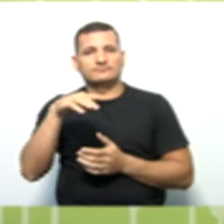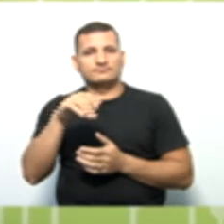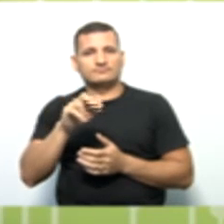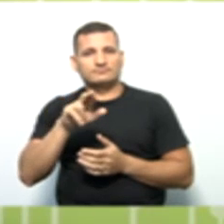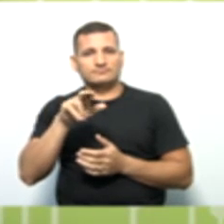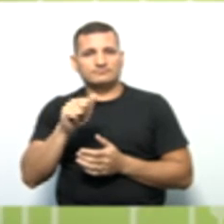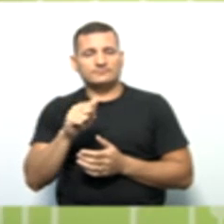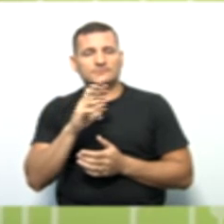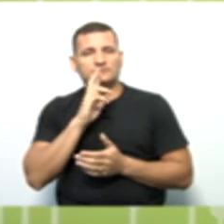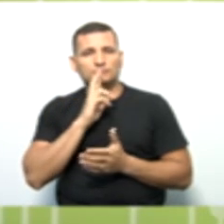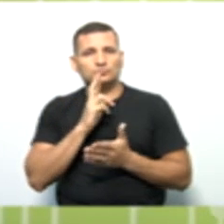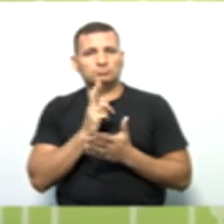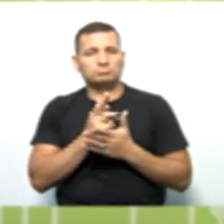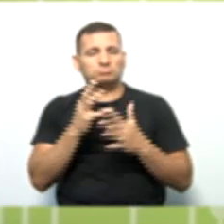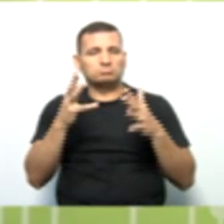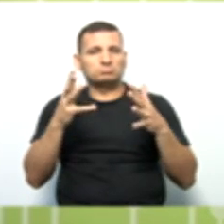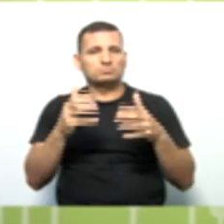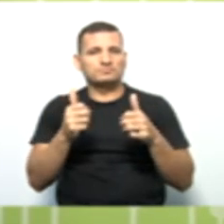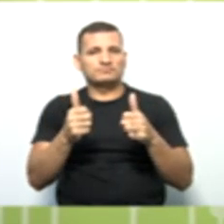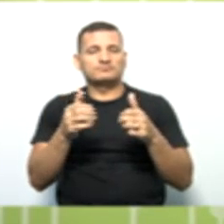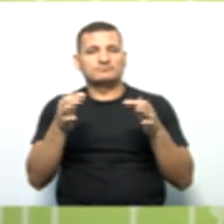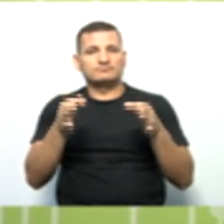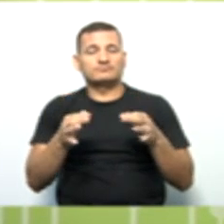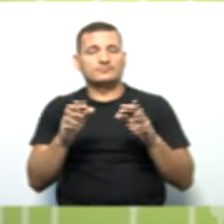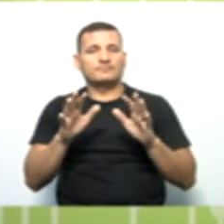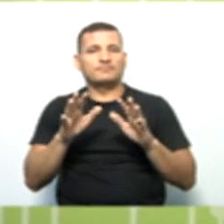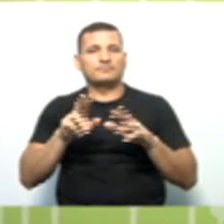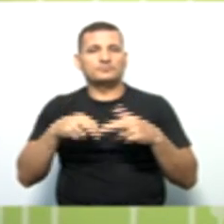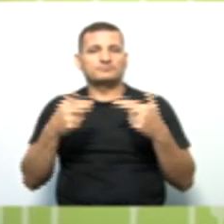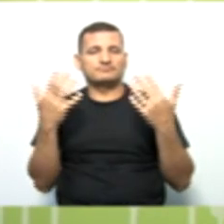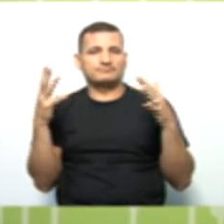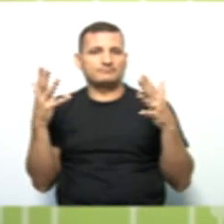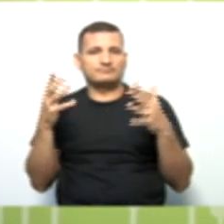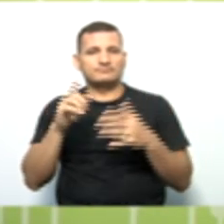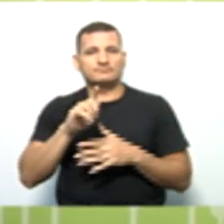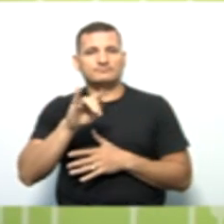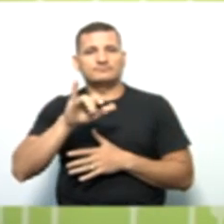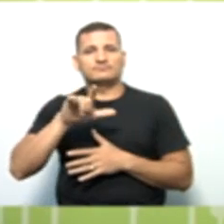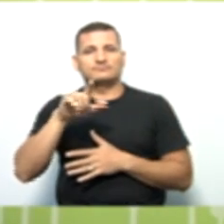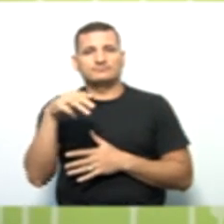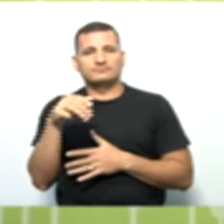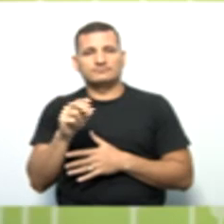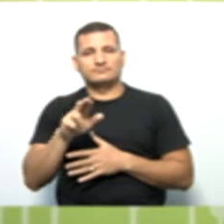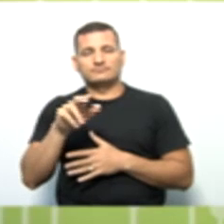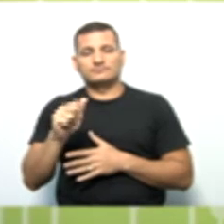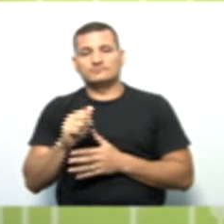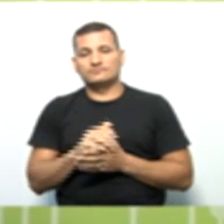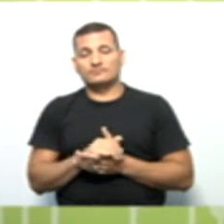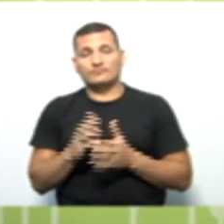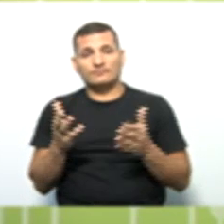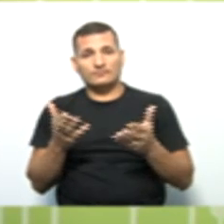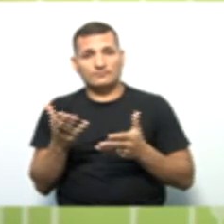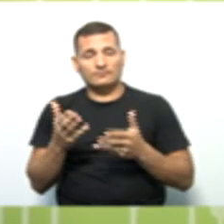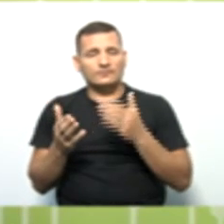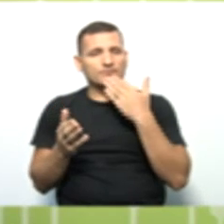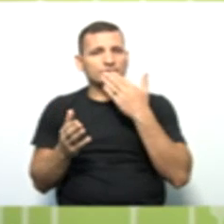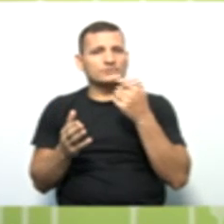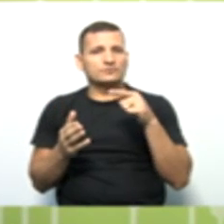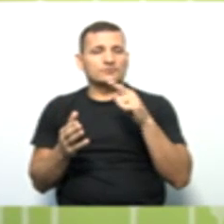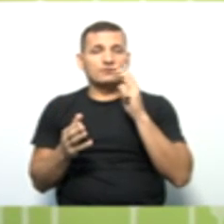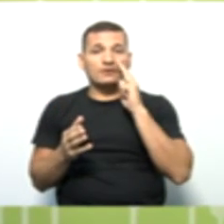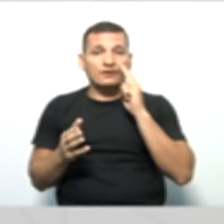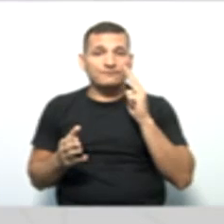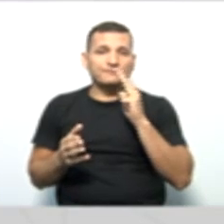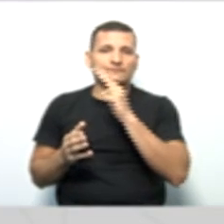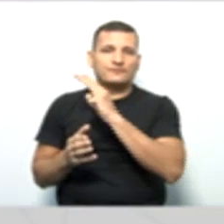corretas. Basicamente não, ela trouxe corretamente, né? Por isso que a gente deu os parabéns aí para a Gilmara, né? Agora eu peço para que vocês peguem a canetinha aí e bora ver só a nossa